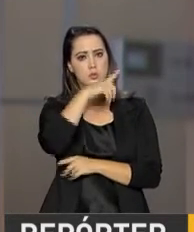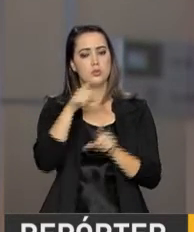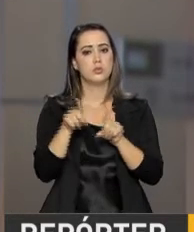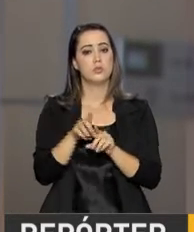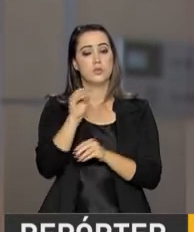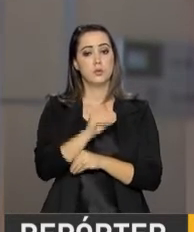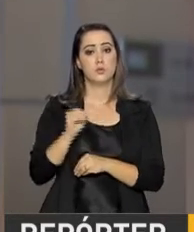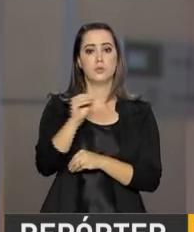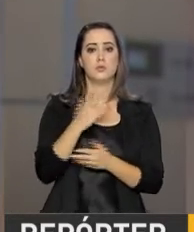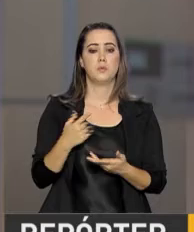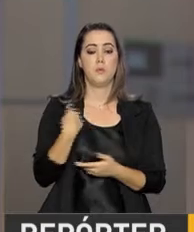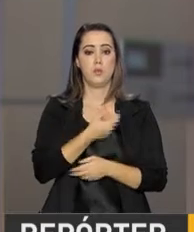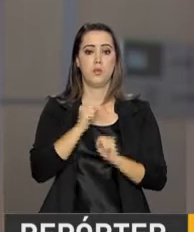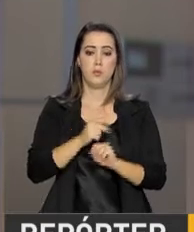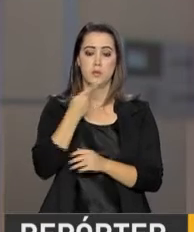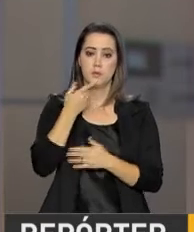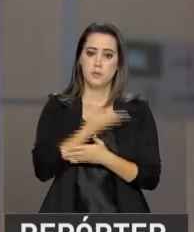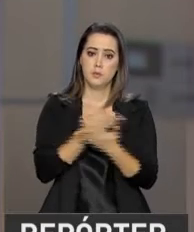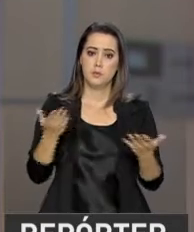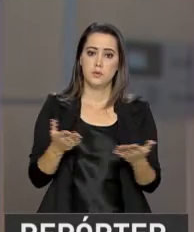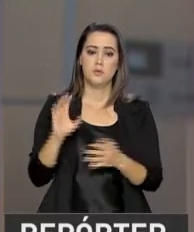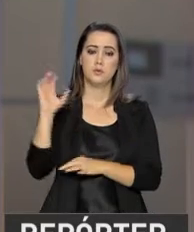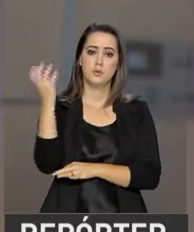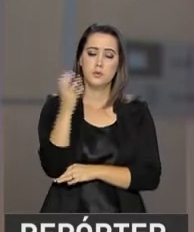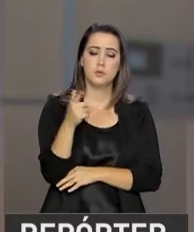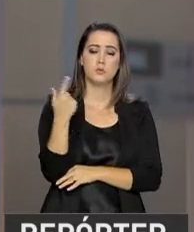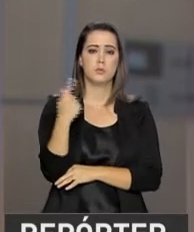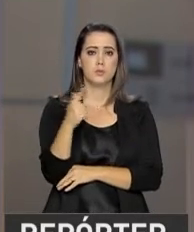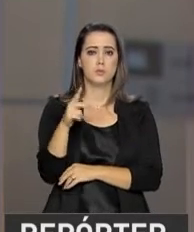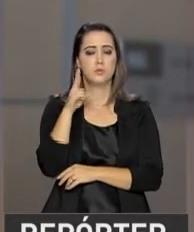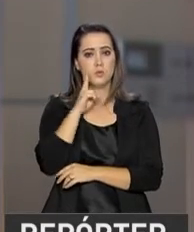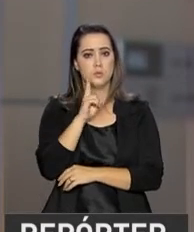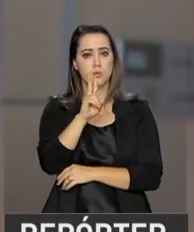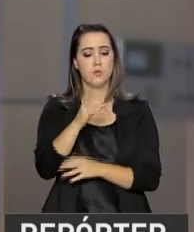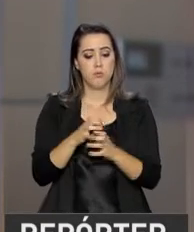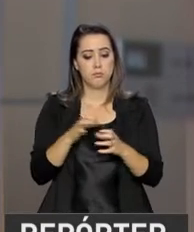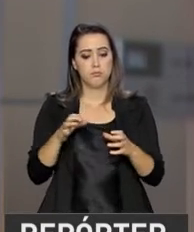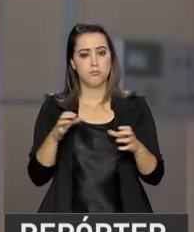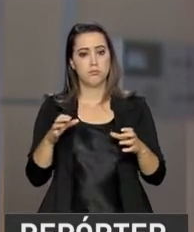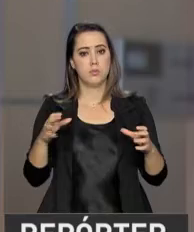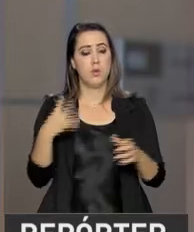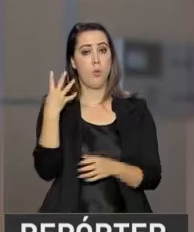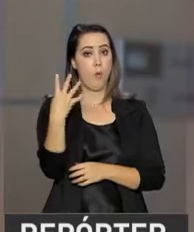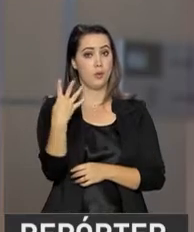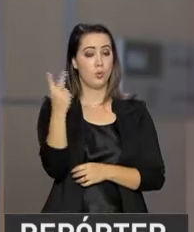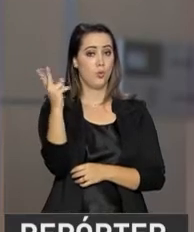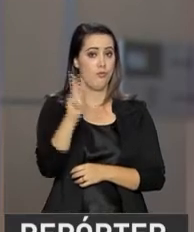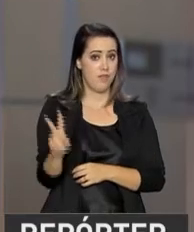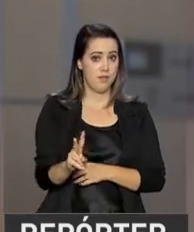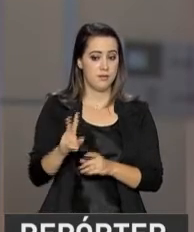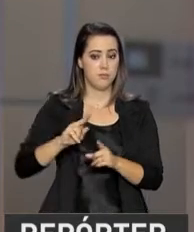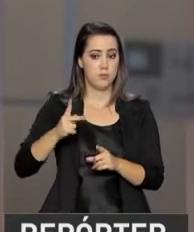conservação é o que eu posso adiantar para chapada dos veadeiros até considerando sua ampliação em quatro vezes o tamanho